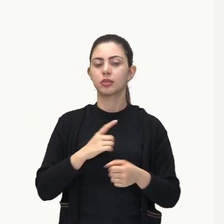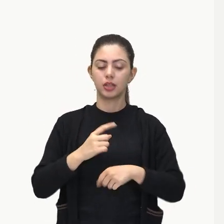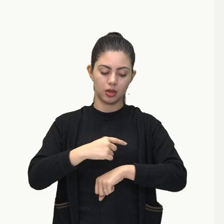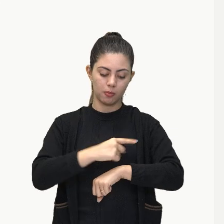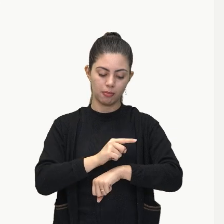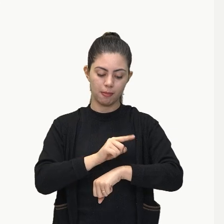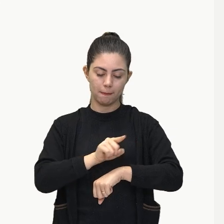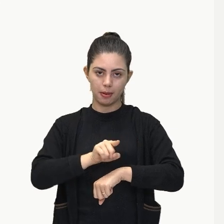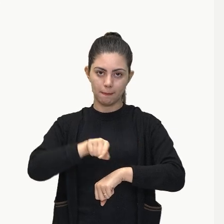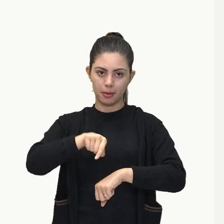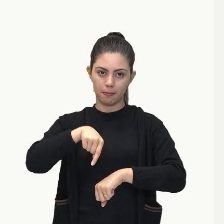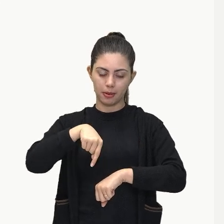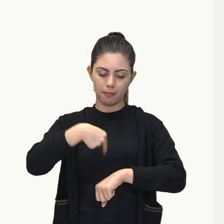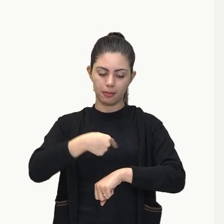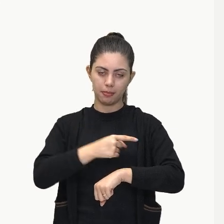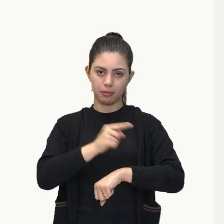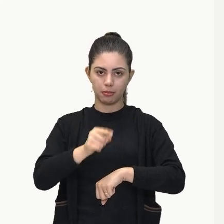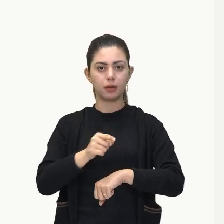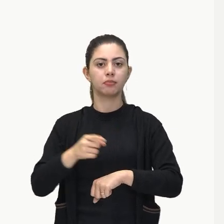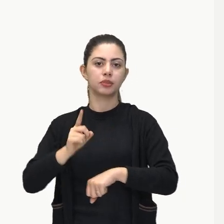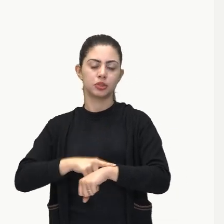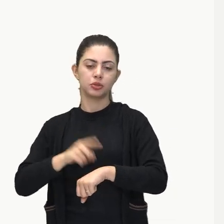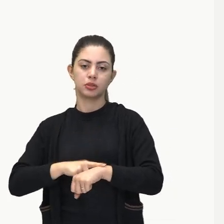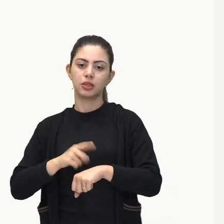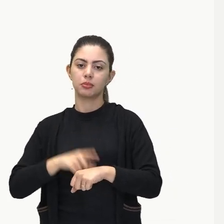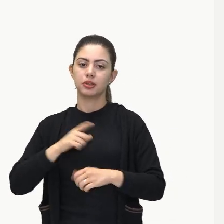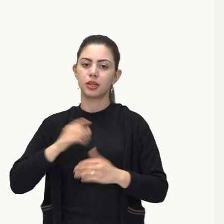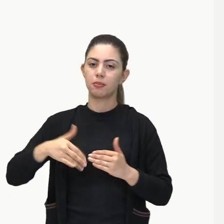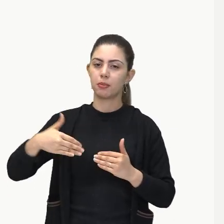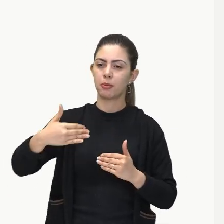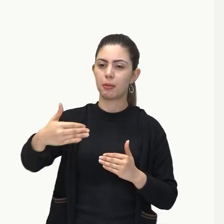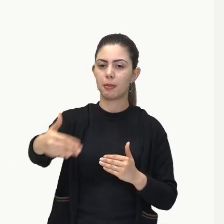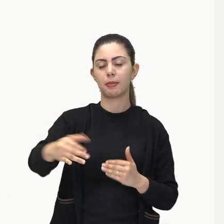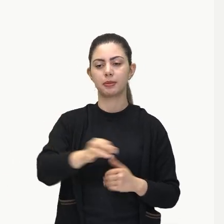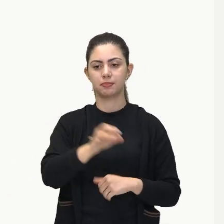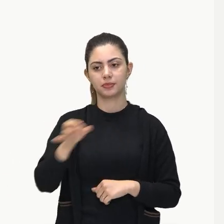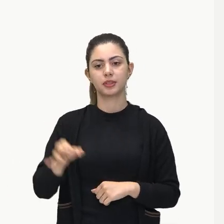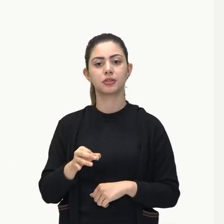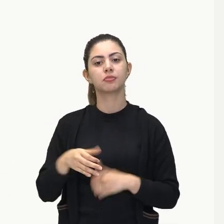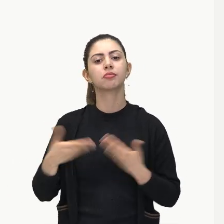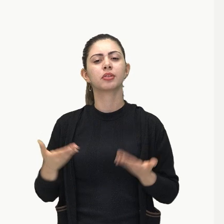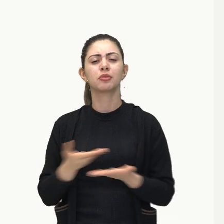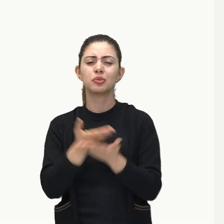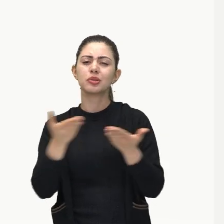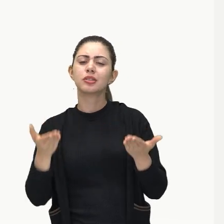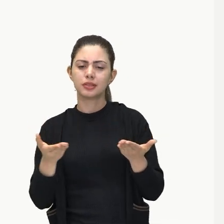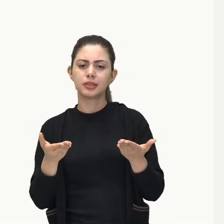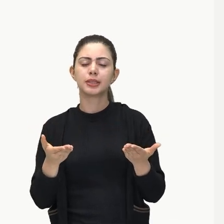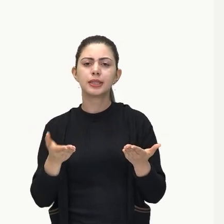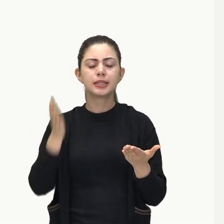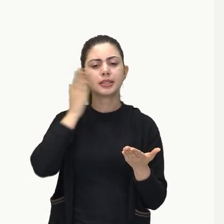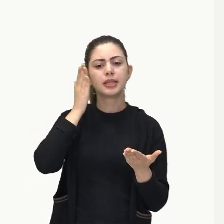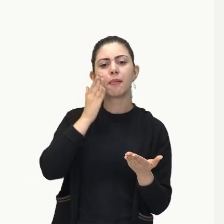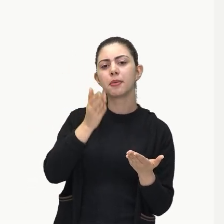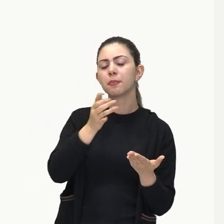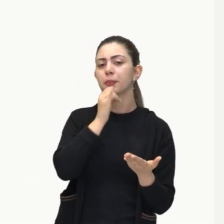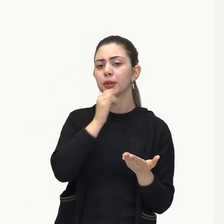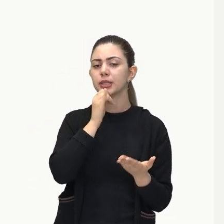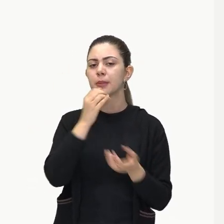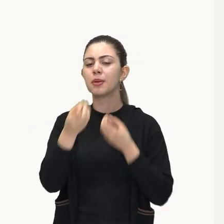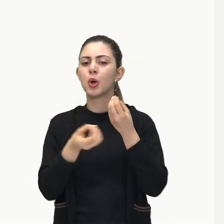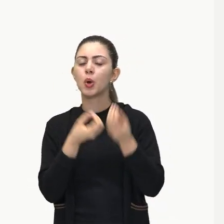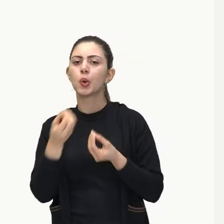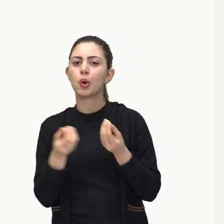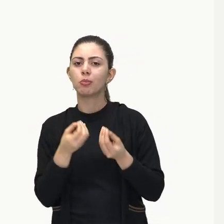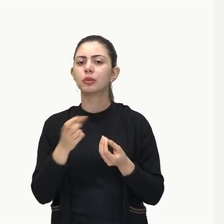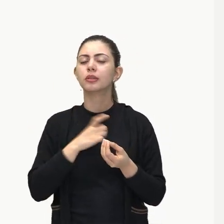primeira e o tempo passando o tempo todo. Então, vocês conhecem, vocês sabem como se